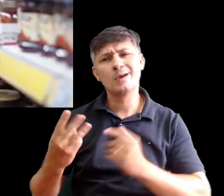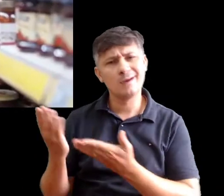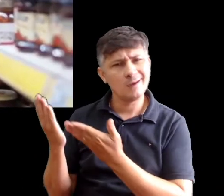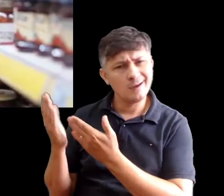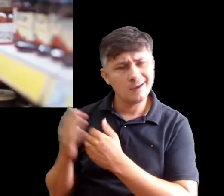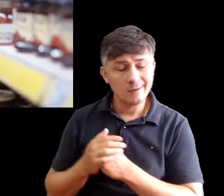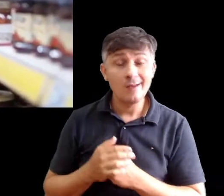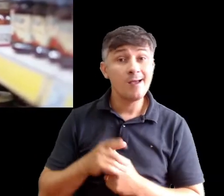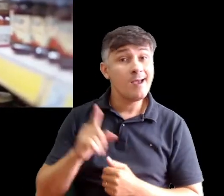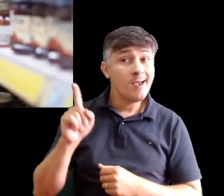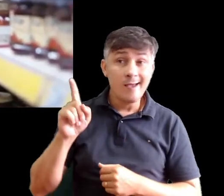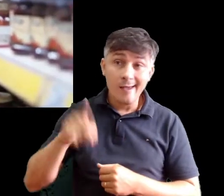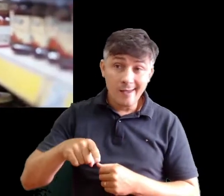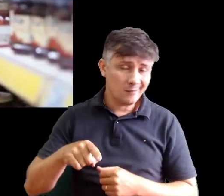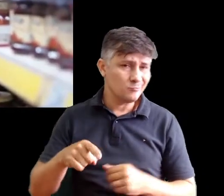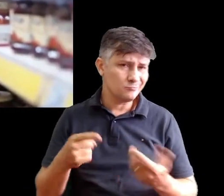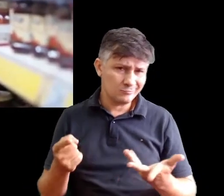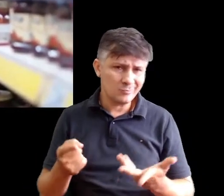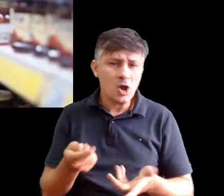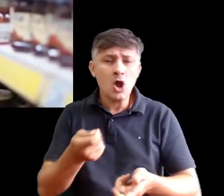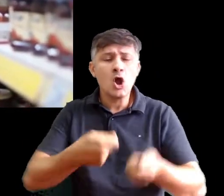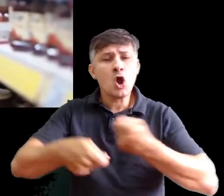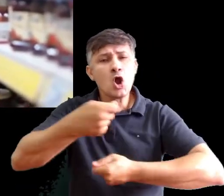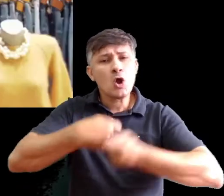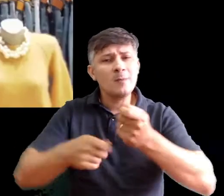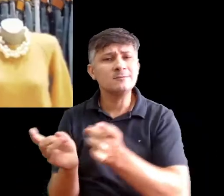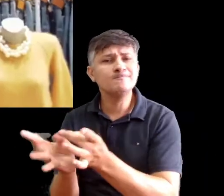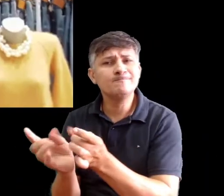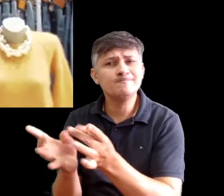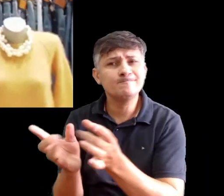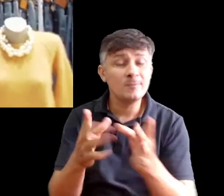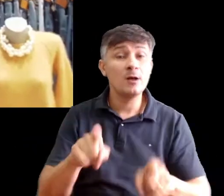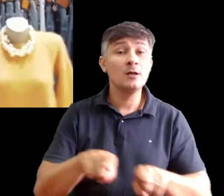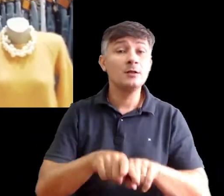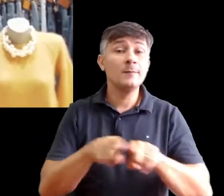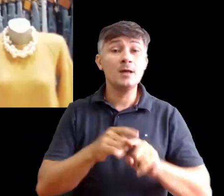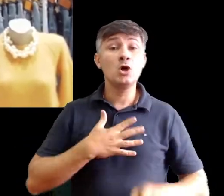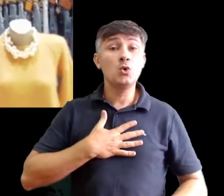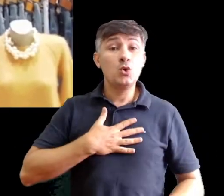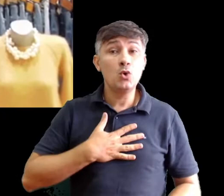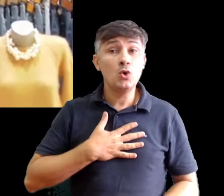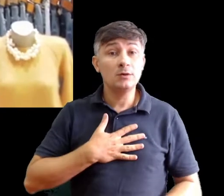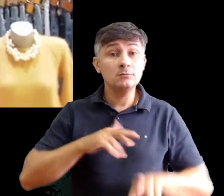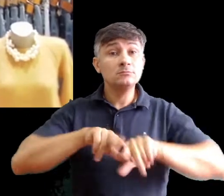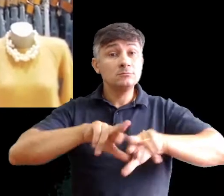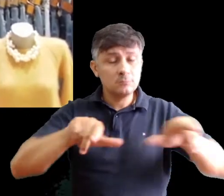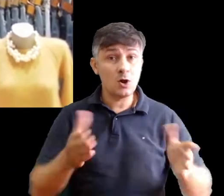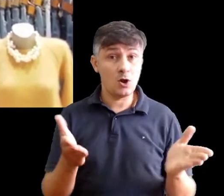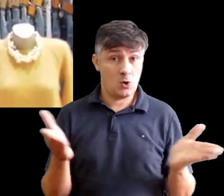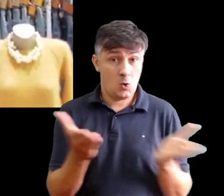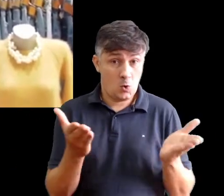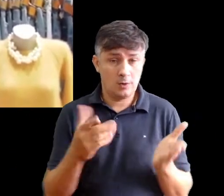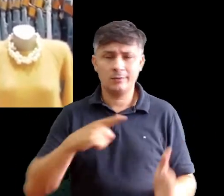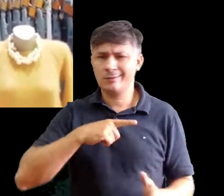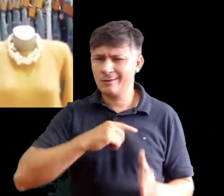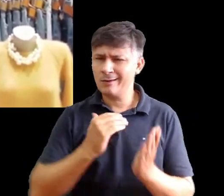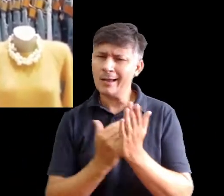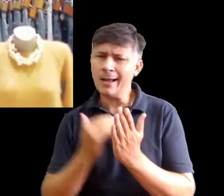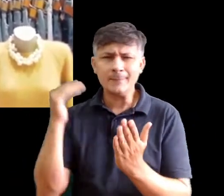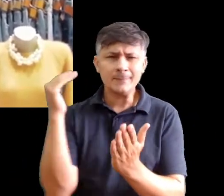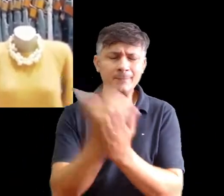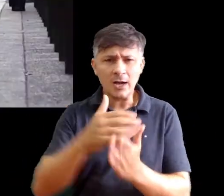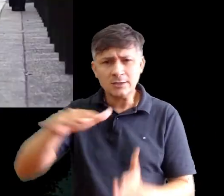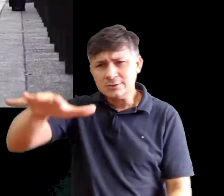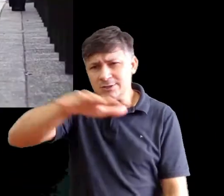O setor terciário constitui-se do comércio e da prestação de serviços. Atualmente, é o maior setor da economia